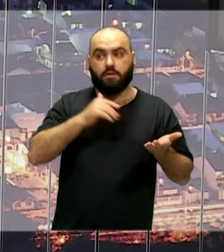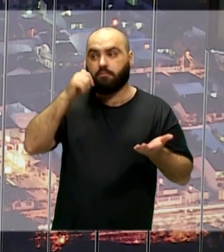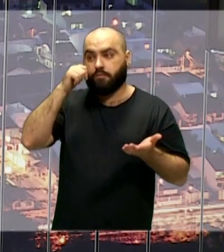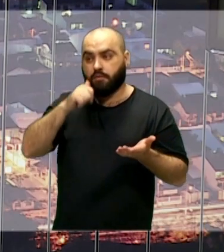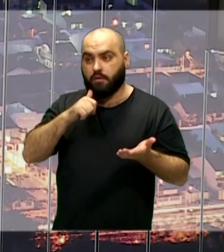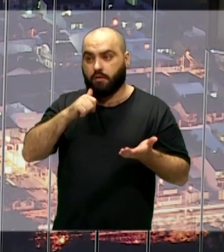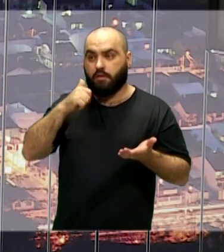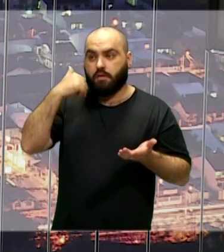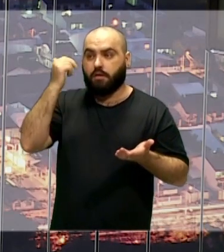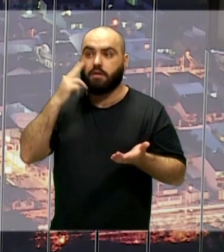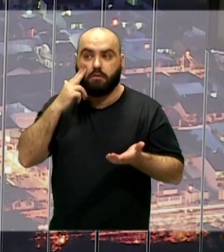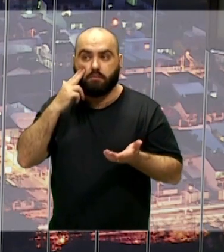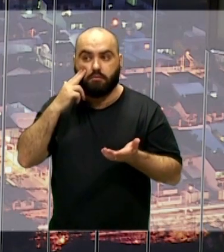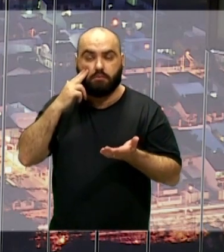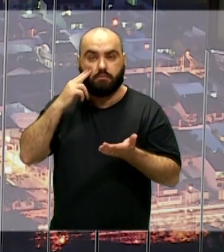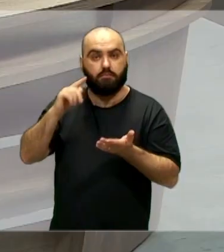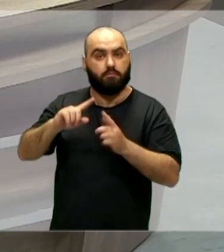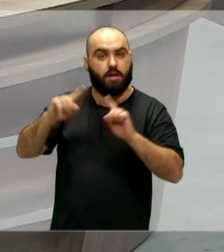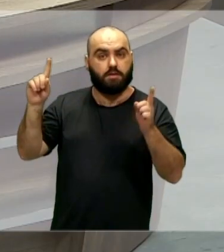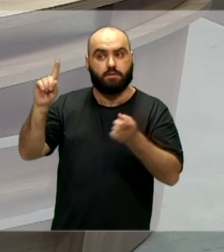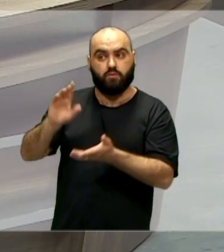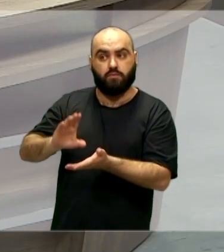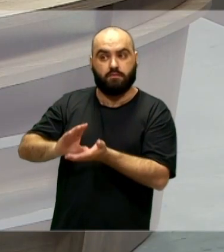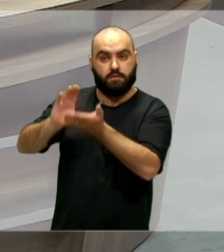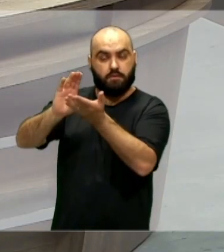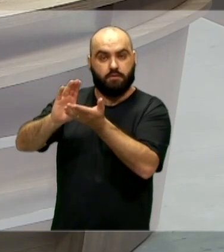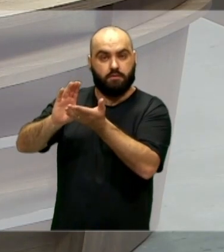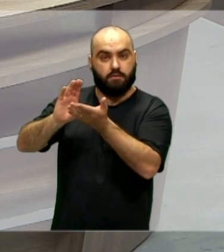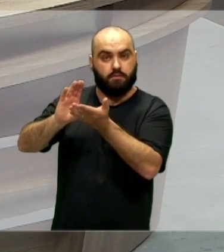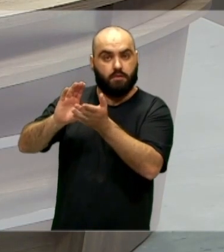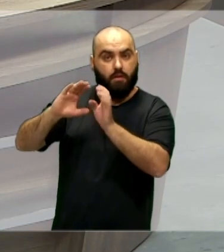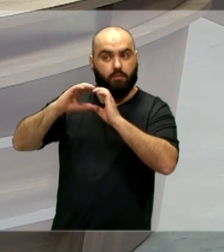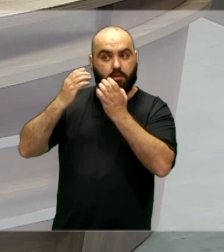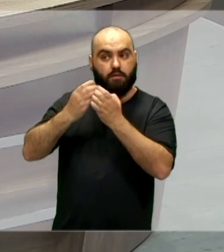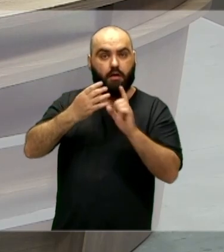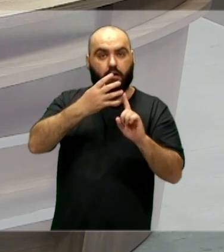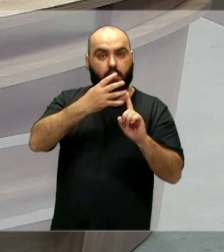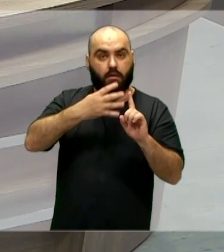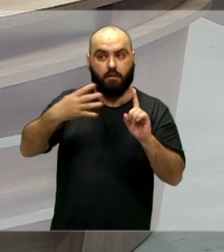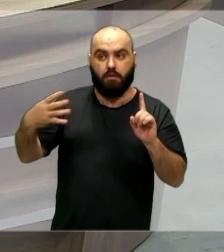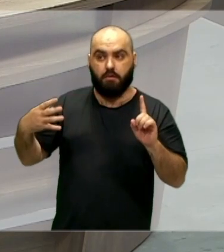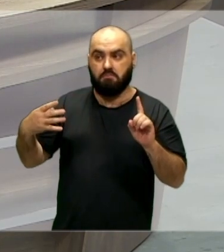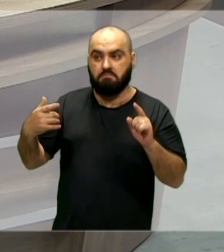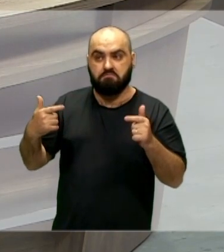negra, mas não tem nenhum conselho da comunidade LGBT.